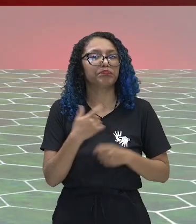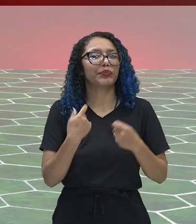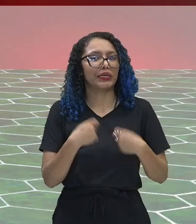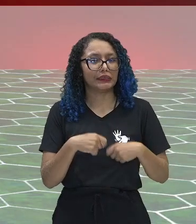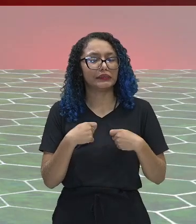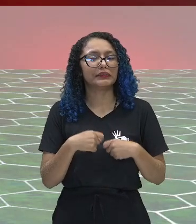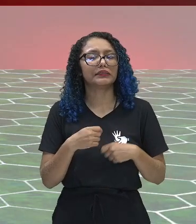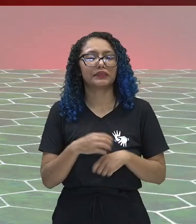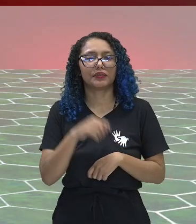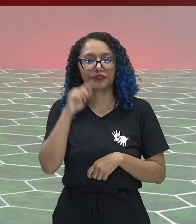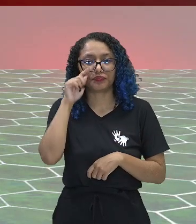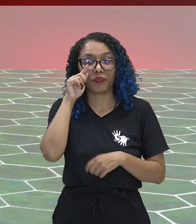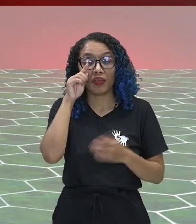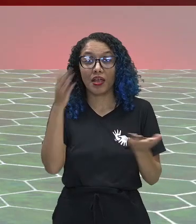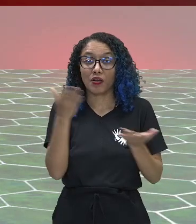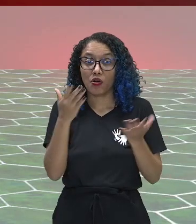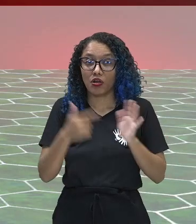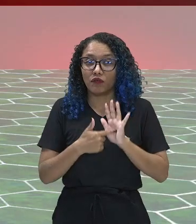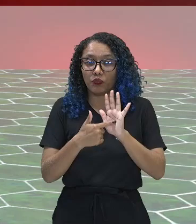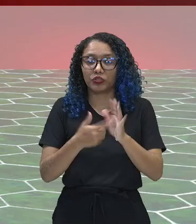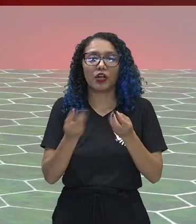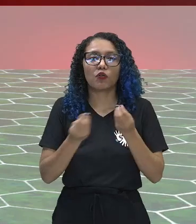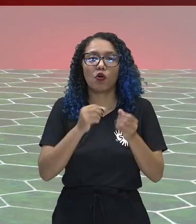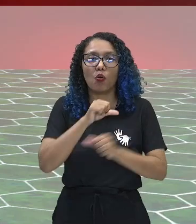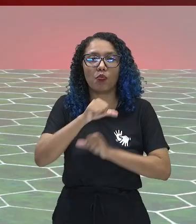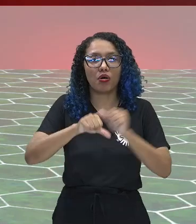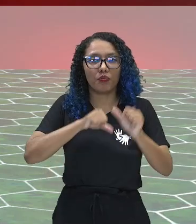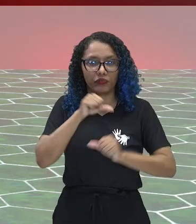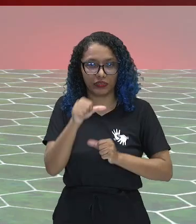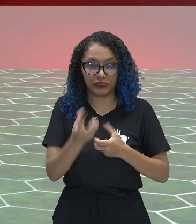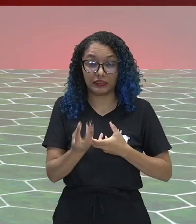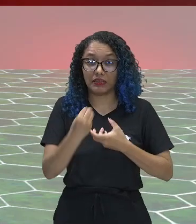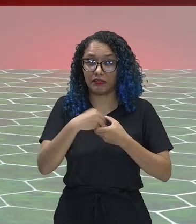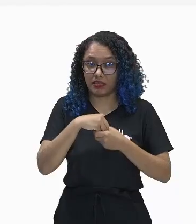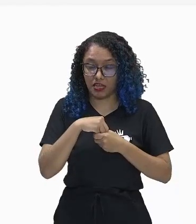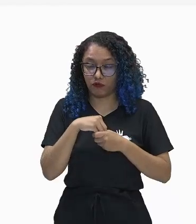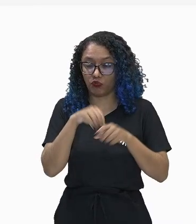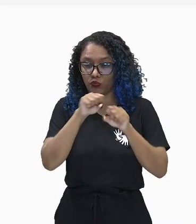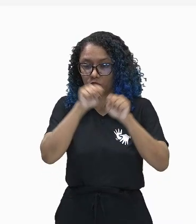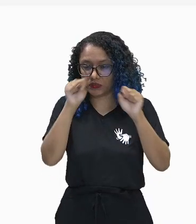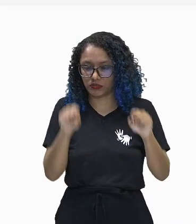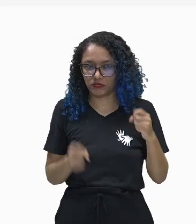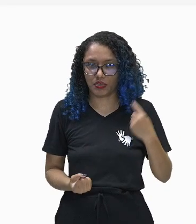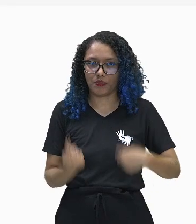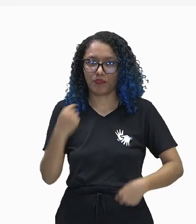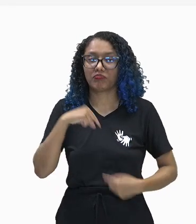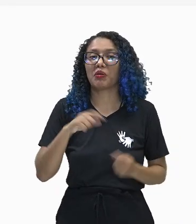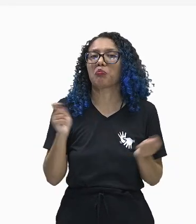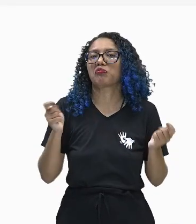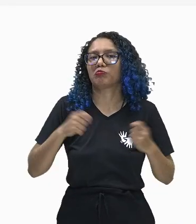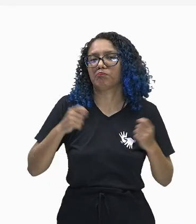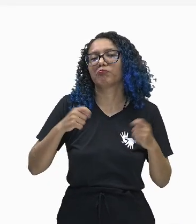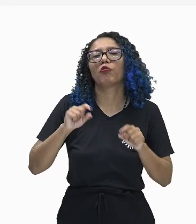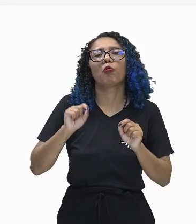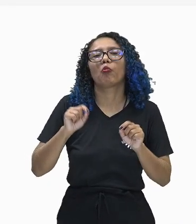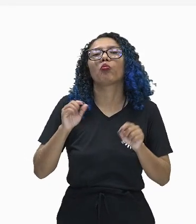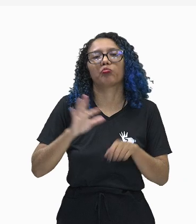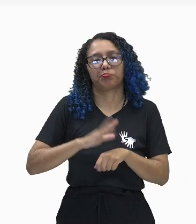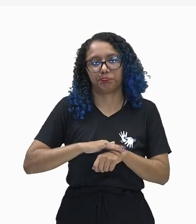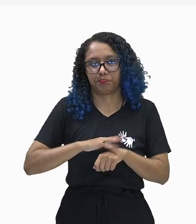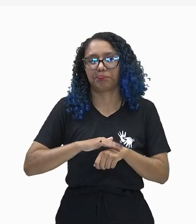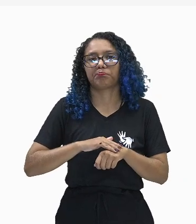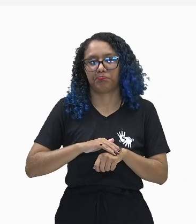por alterações desse funcionamento do sistema cardiovascular, causando doenças. Então, as